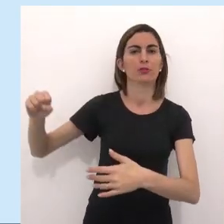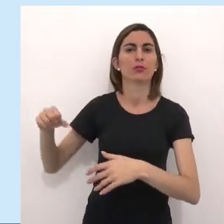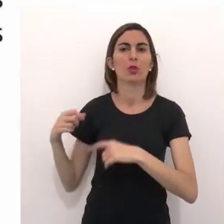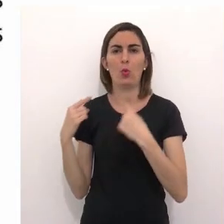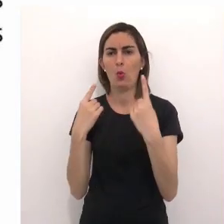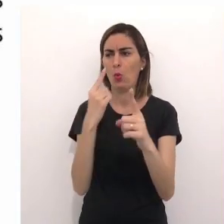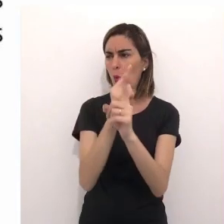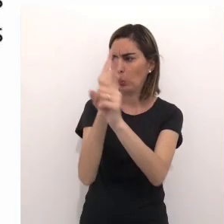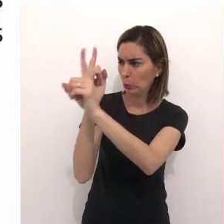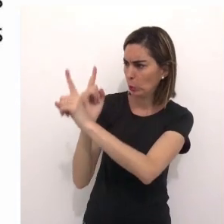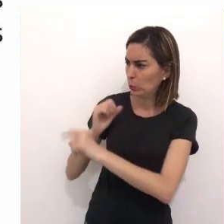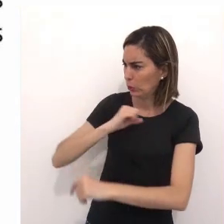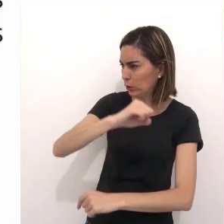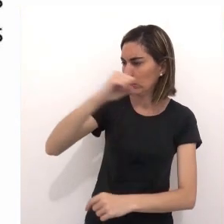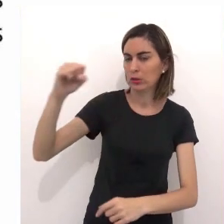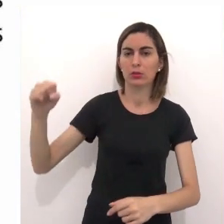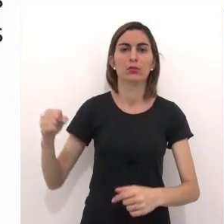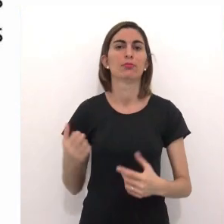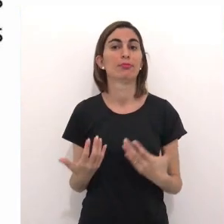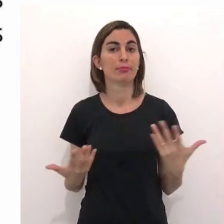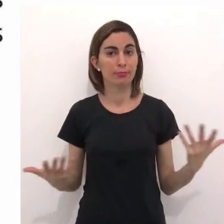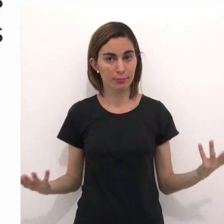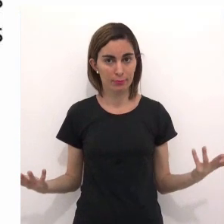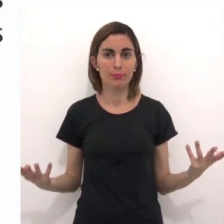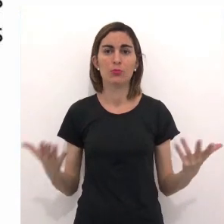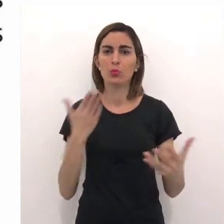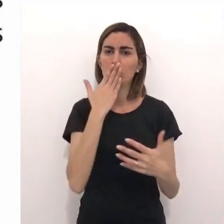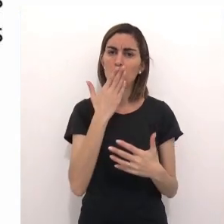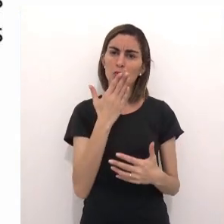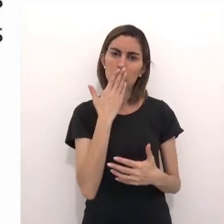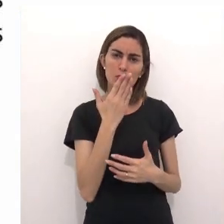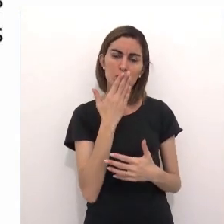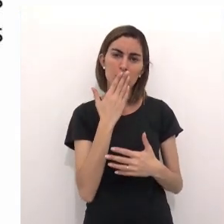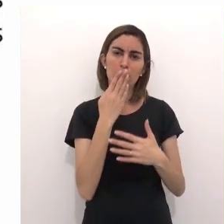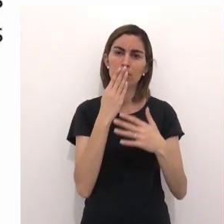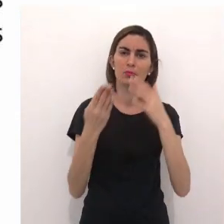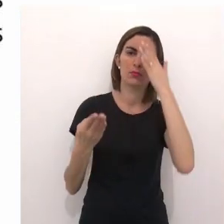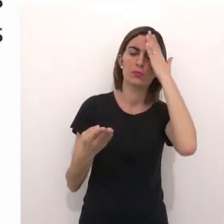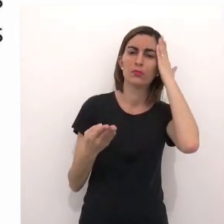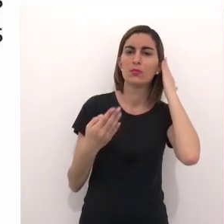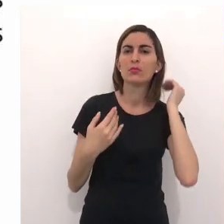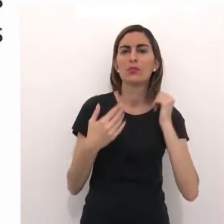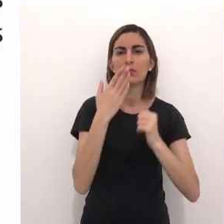pela frente. Então, os índios